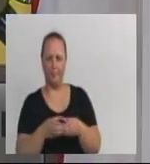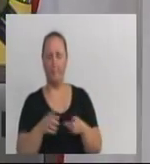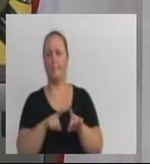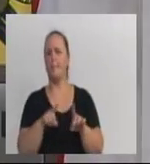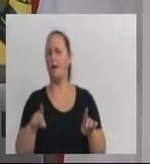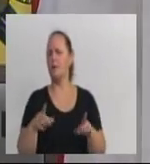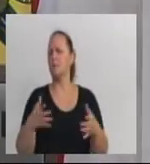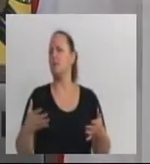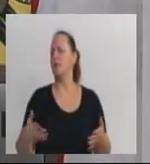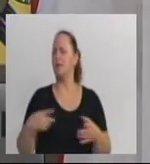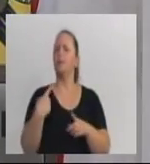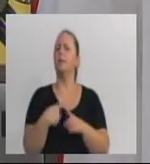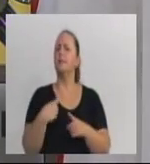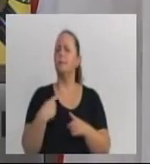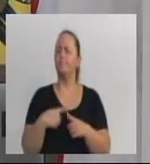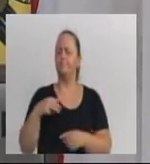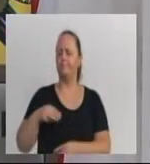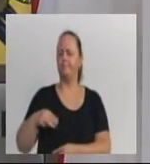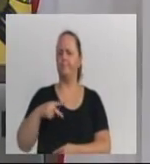o Ministério Público instaurar